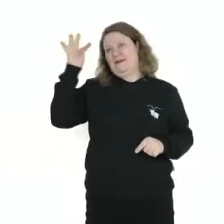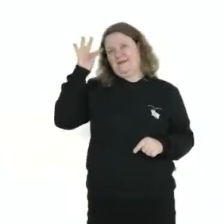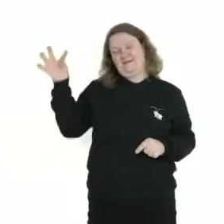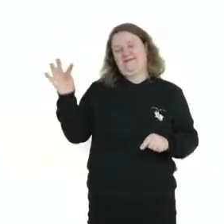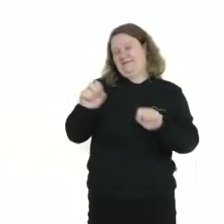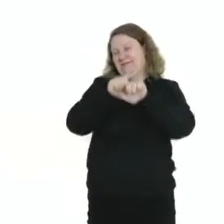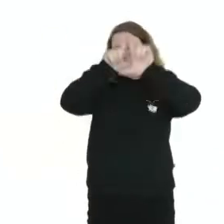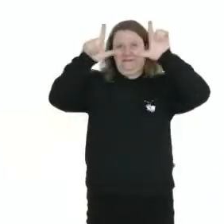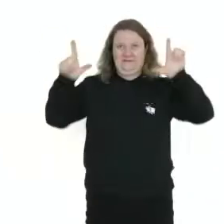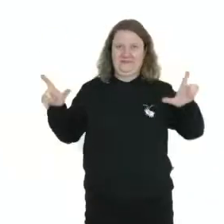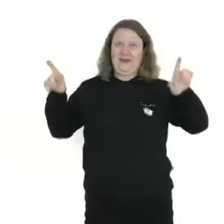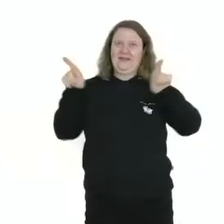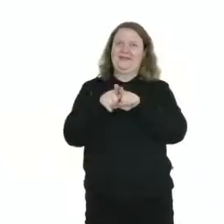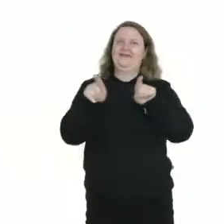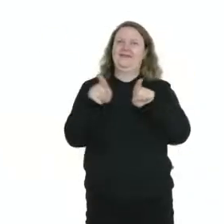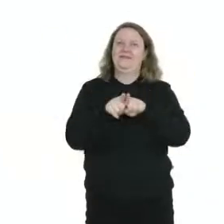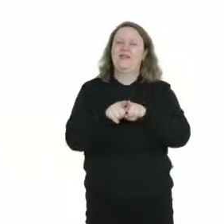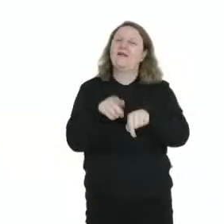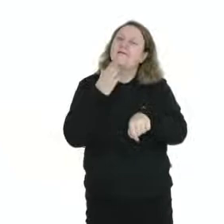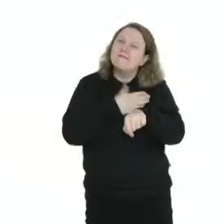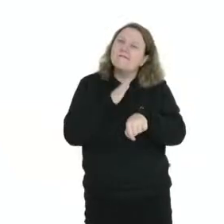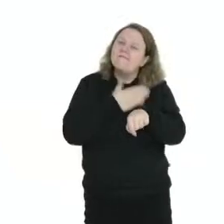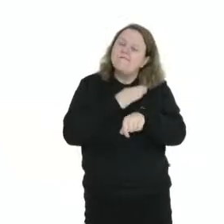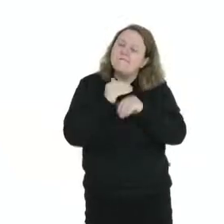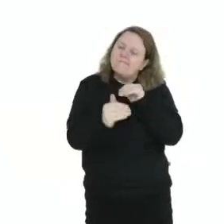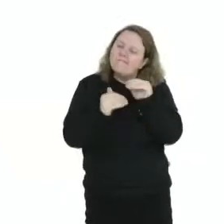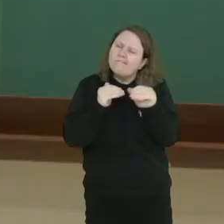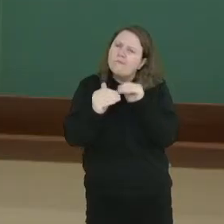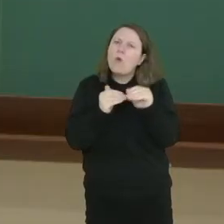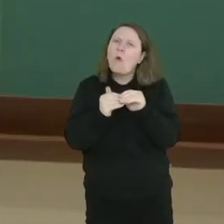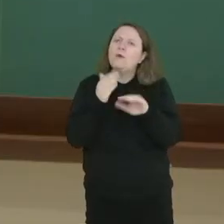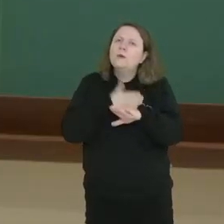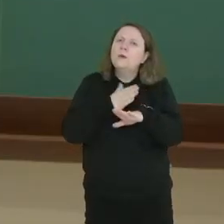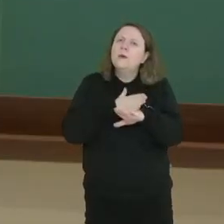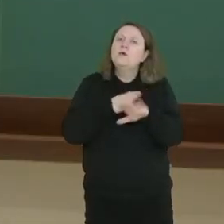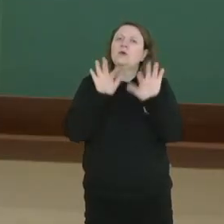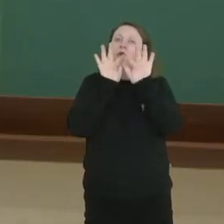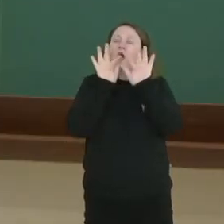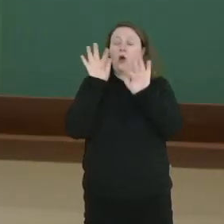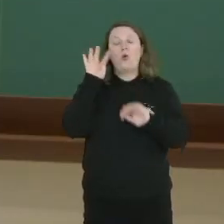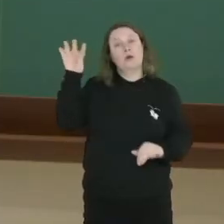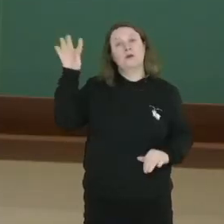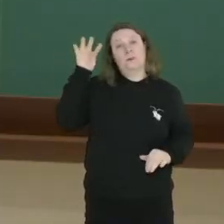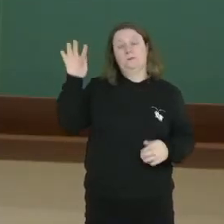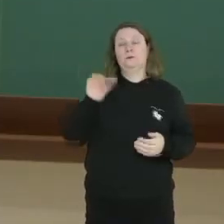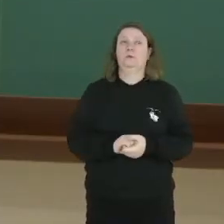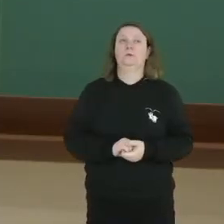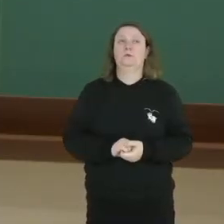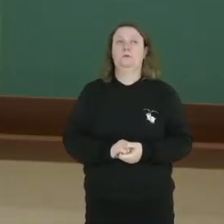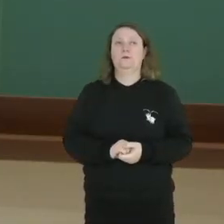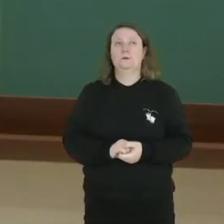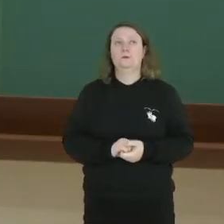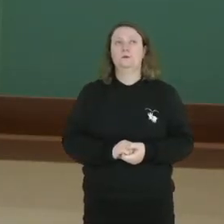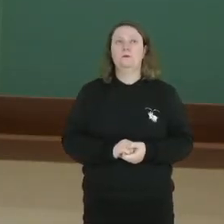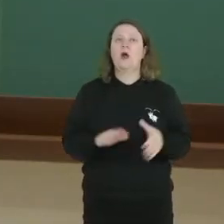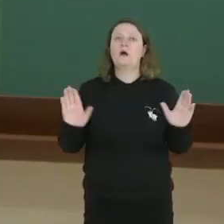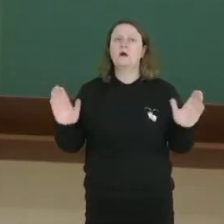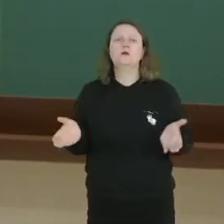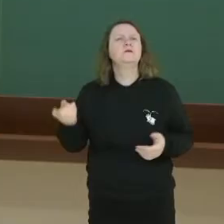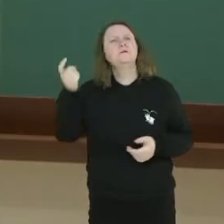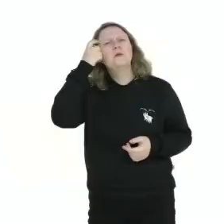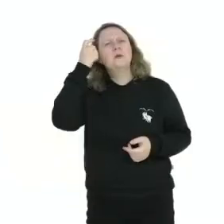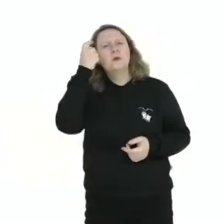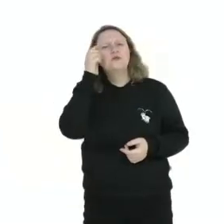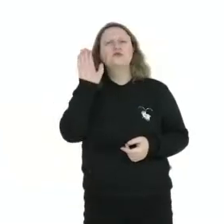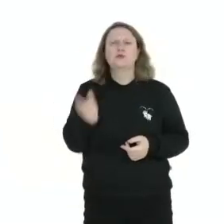Pitágoras. E resolver e elaborar problemas aplicando esse teorema, tá bom? Bora lá então. Você já viu